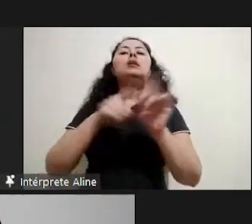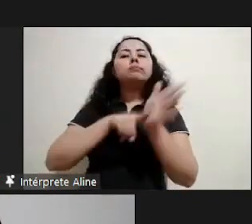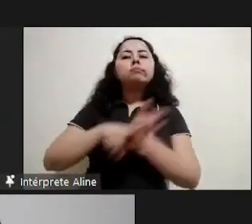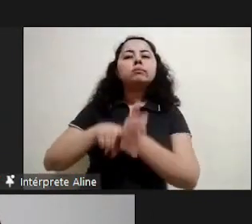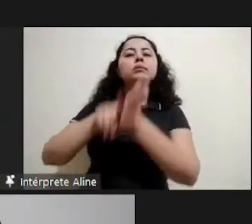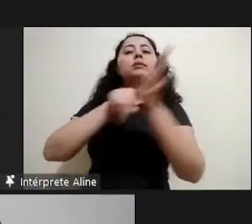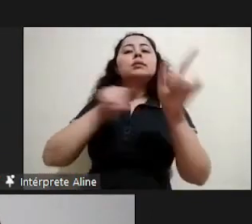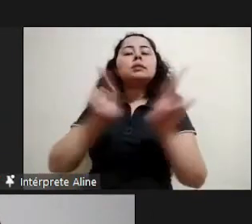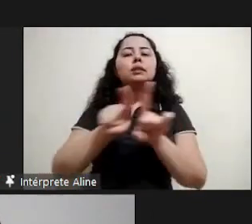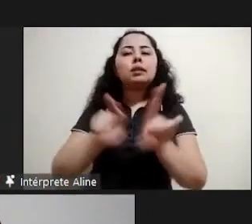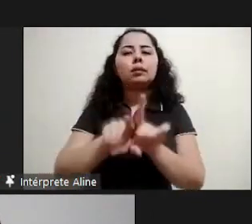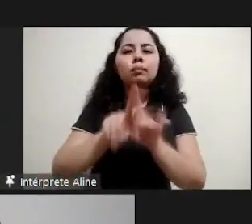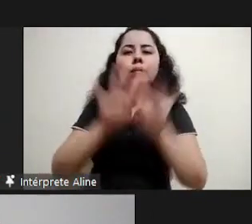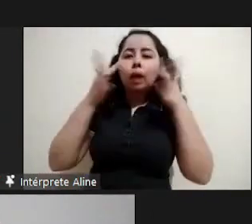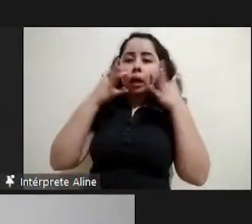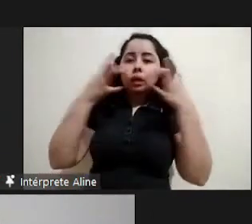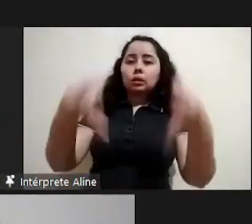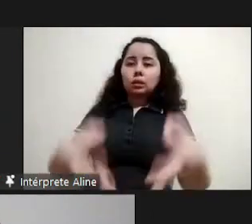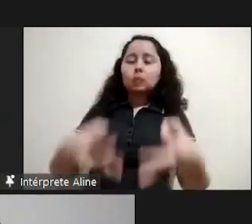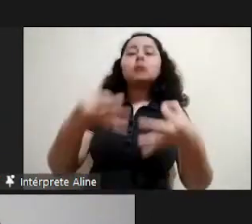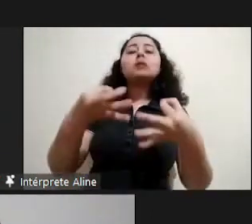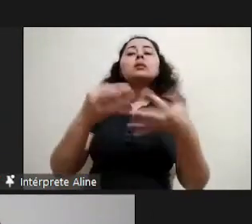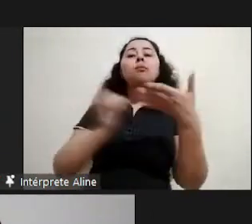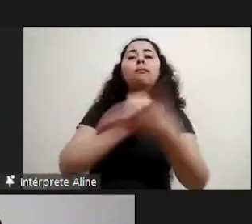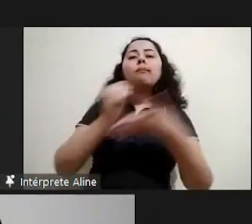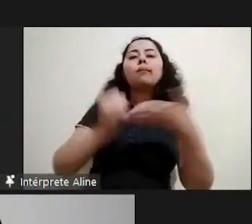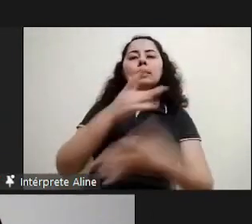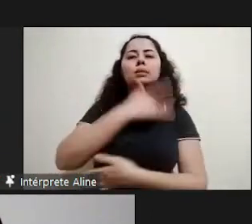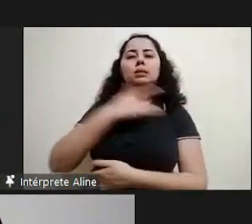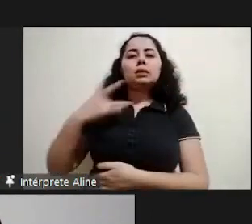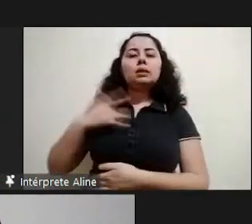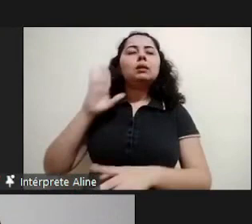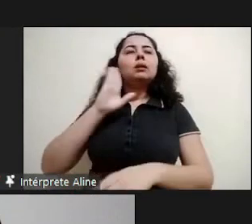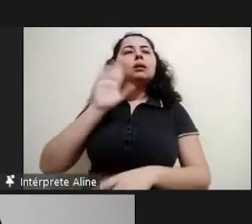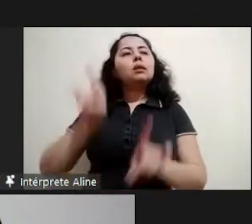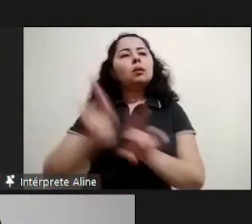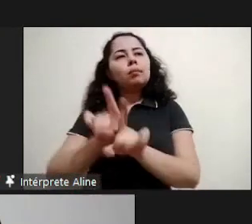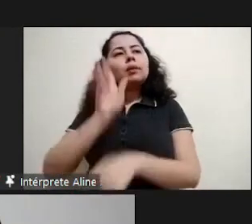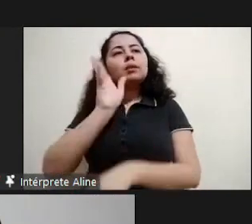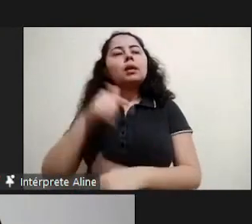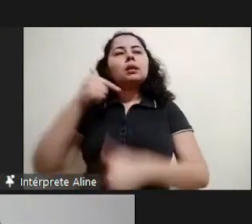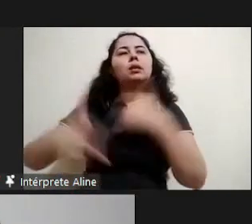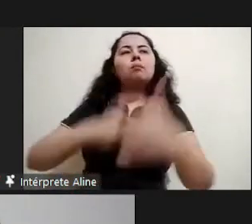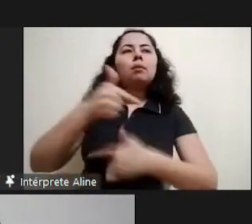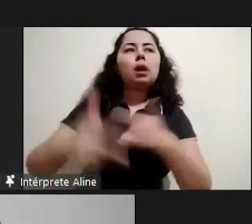A professora aqui homenageada trabalhou na Santa Casa de Misericórdia durante 19 anos,